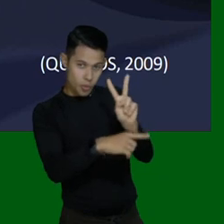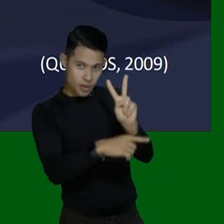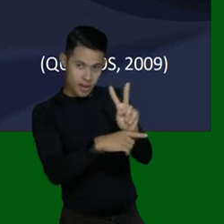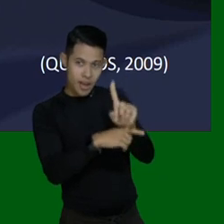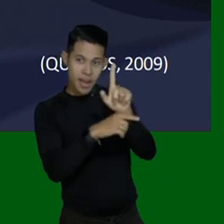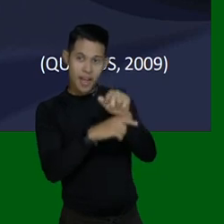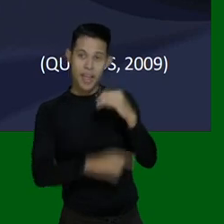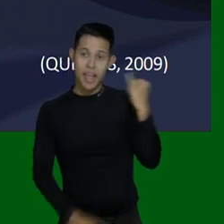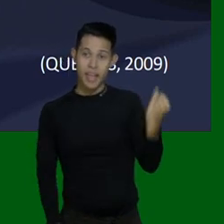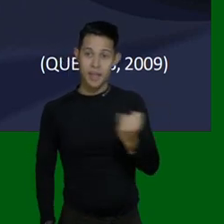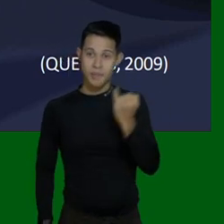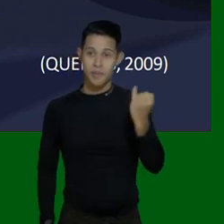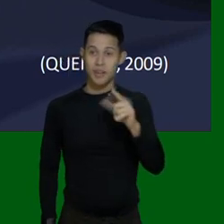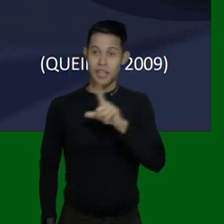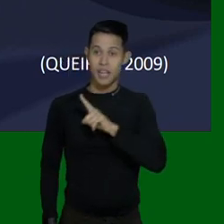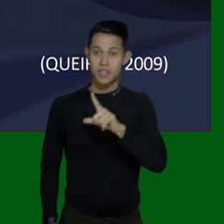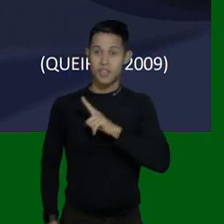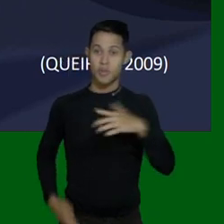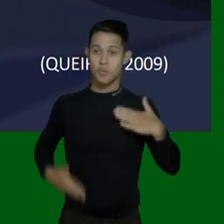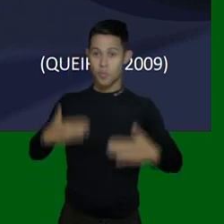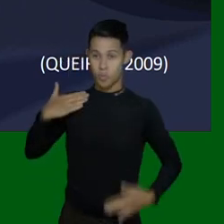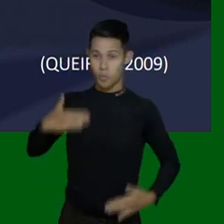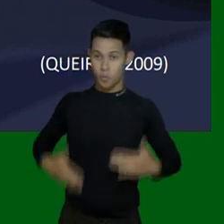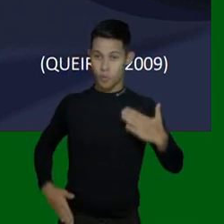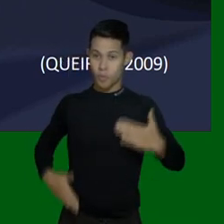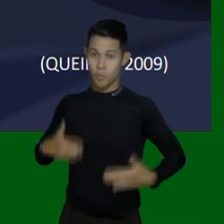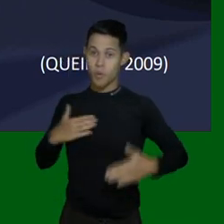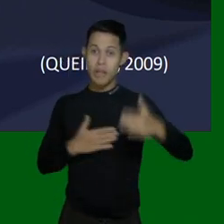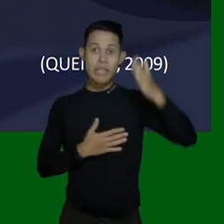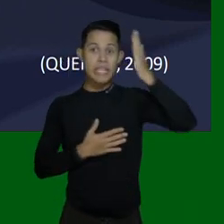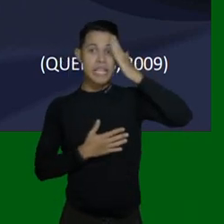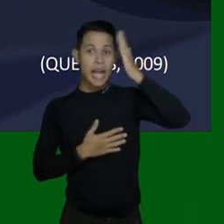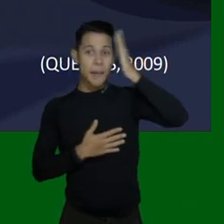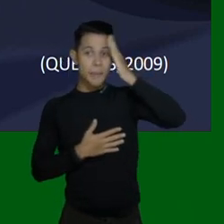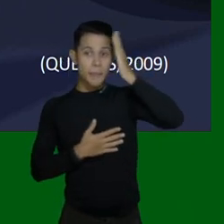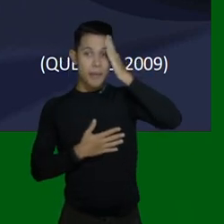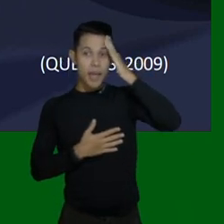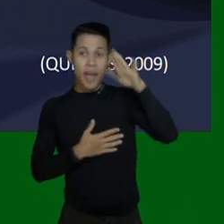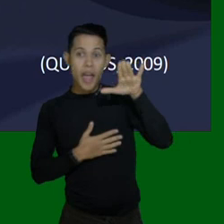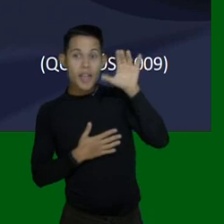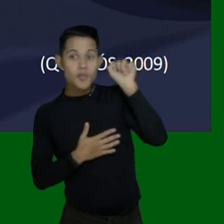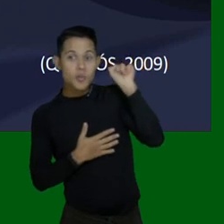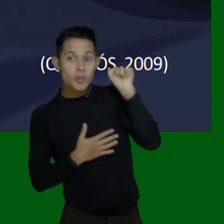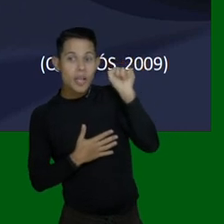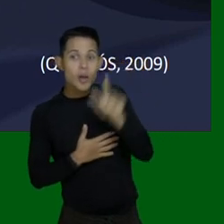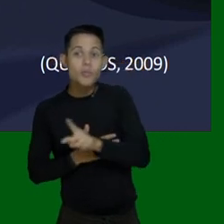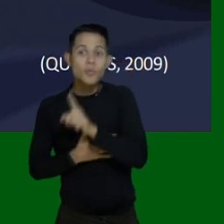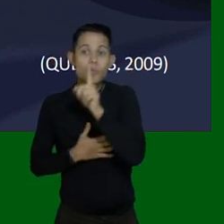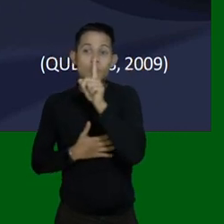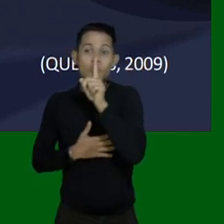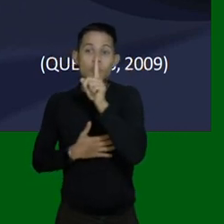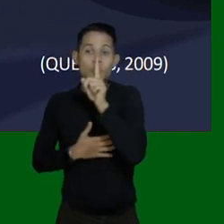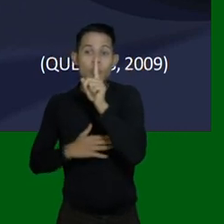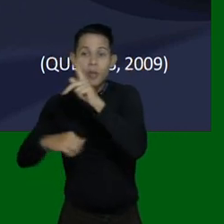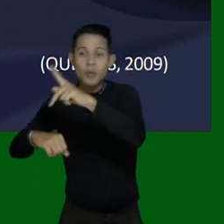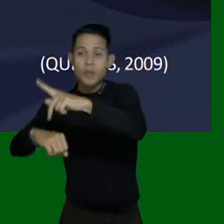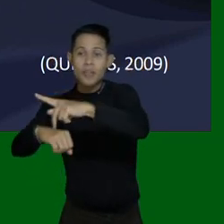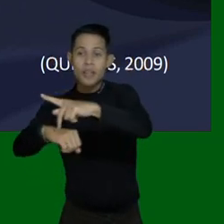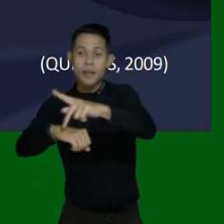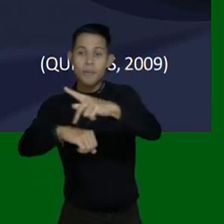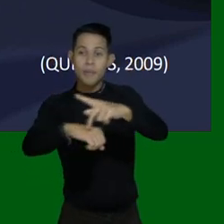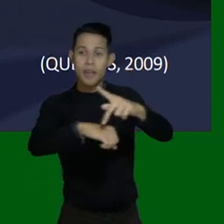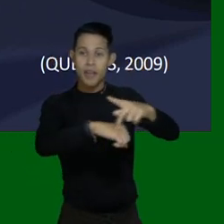escutar o silêncio das Pedras o som do vento nas folhas